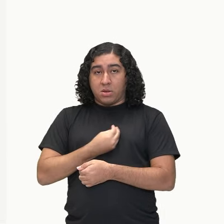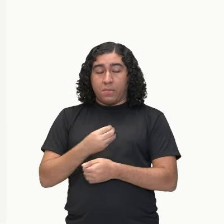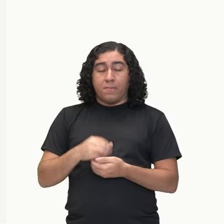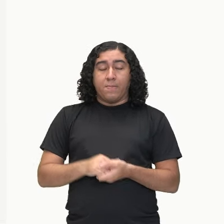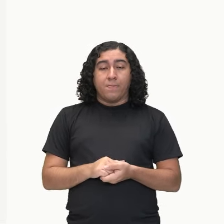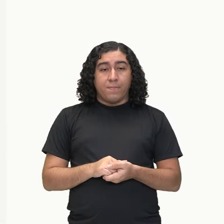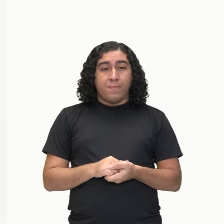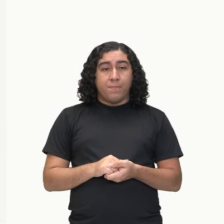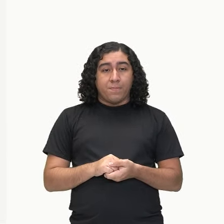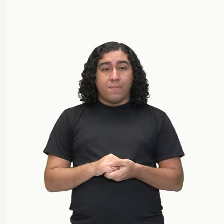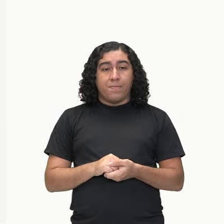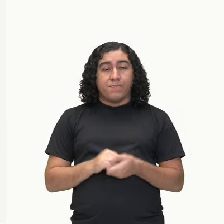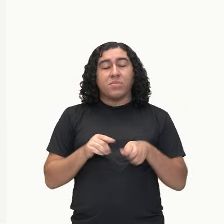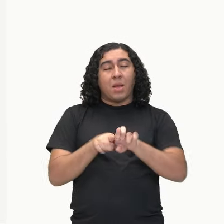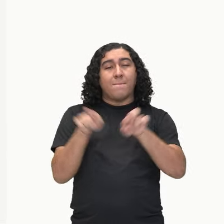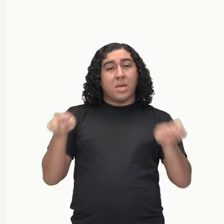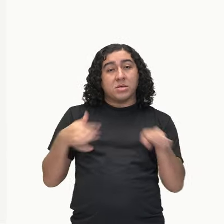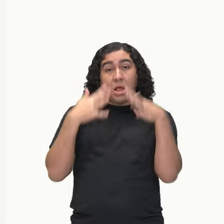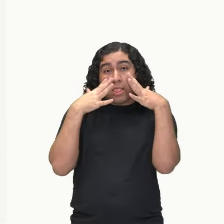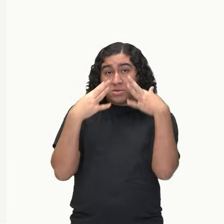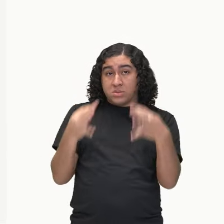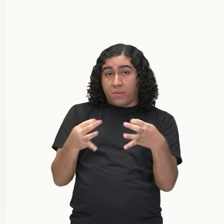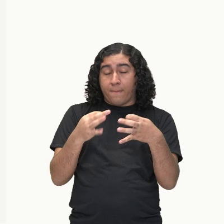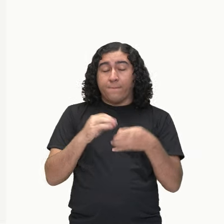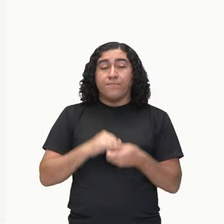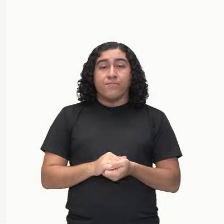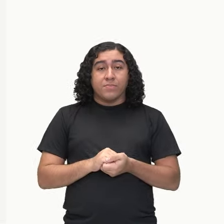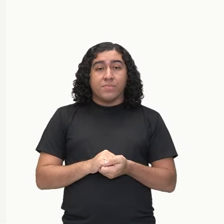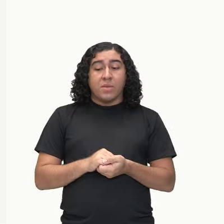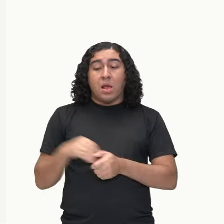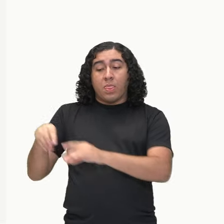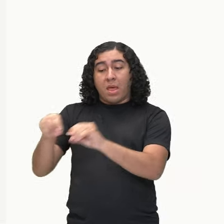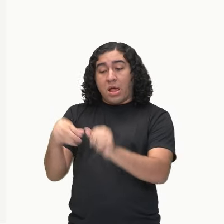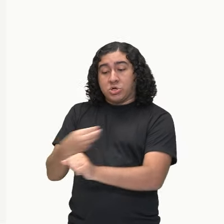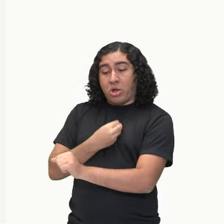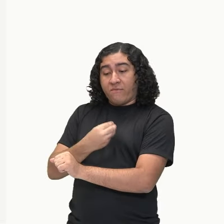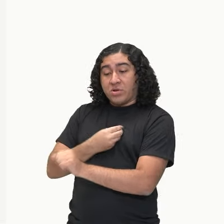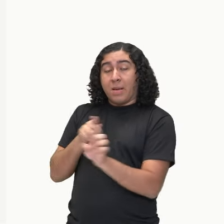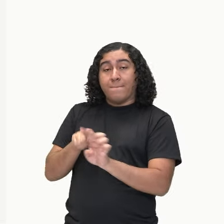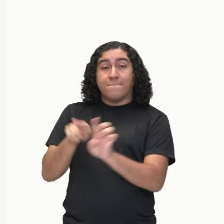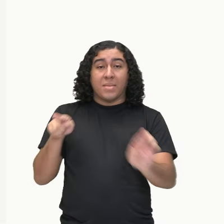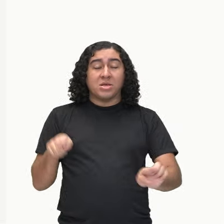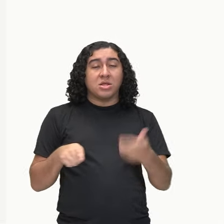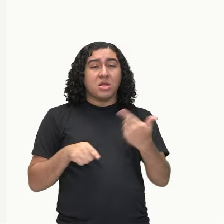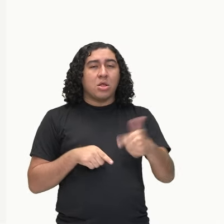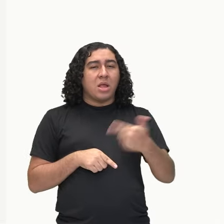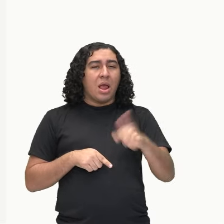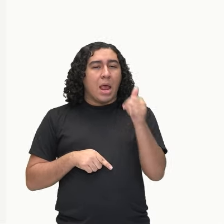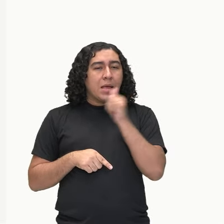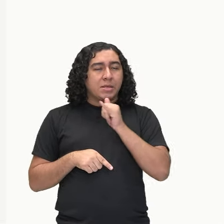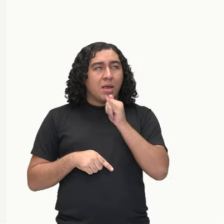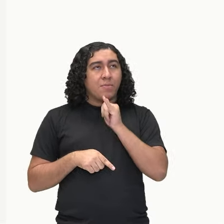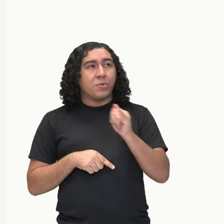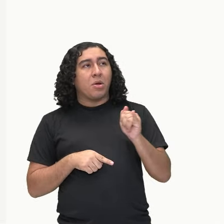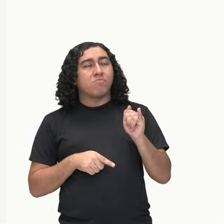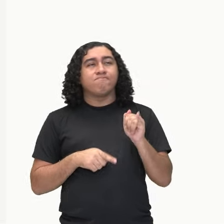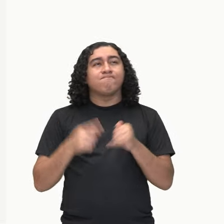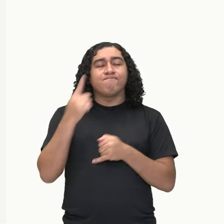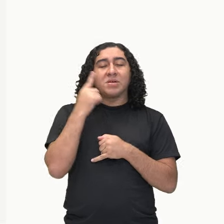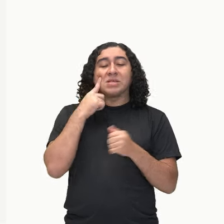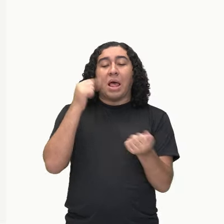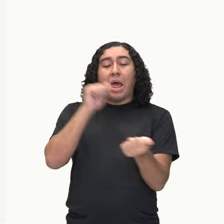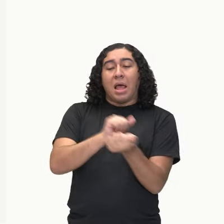Mas vale frisar que eles são terrestres, mas eles não possuem vamos dizer assim,